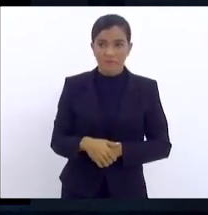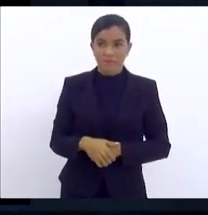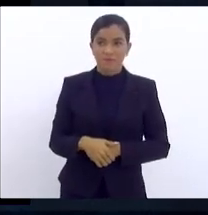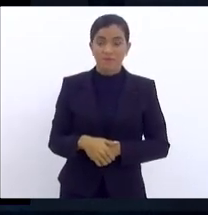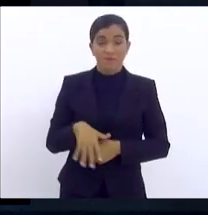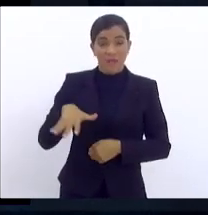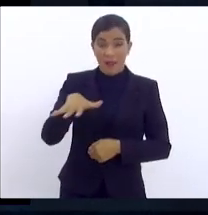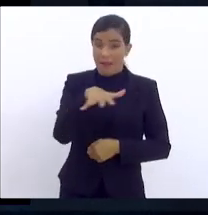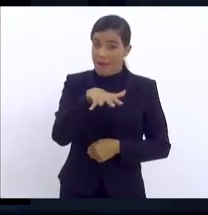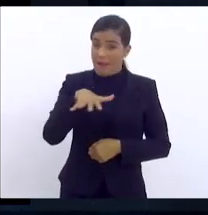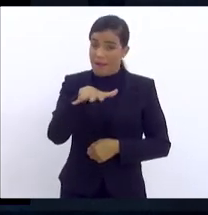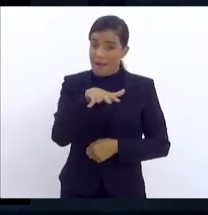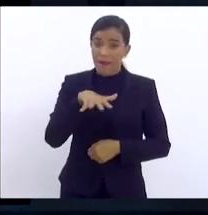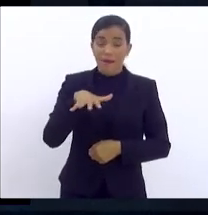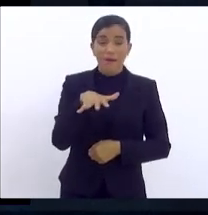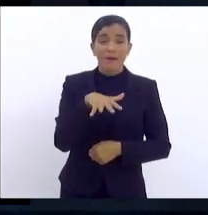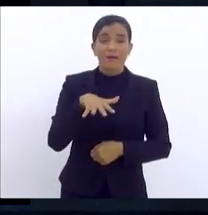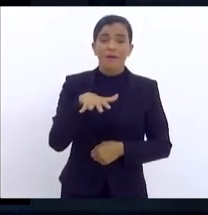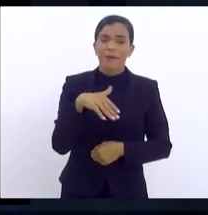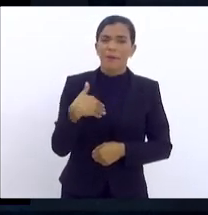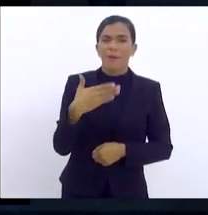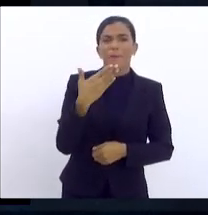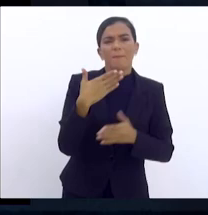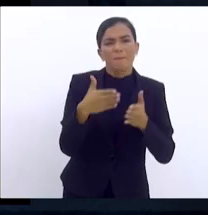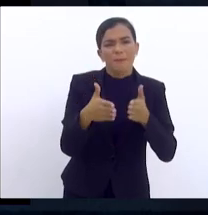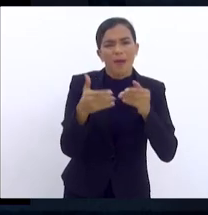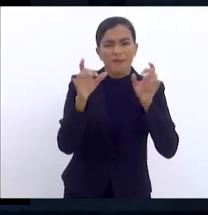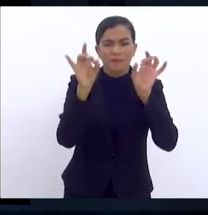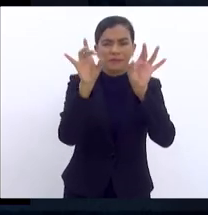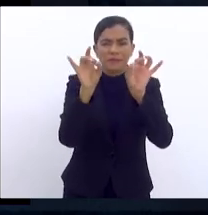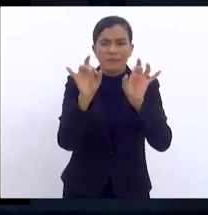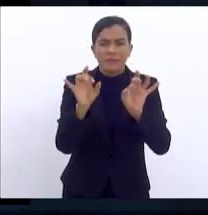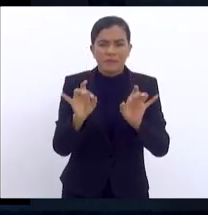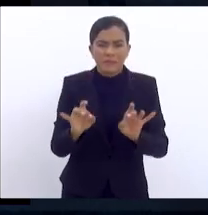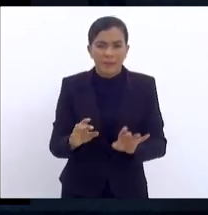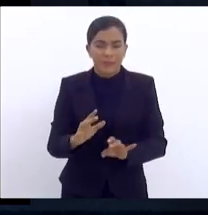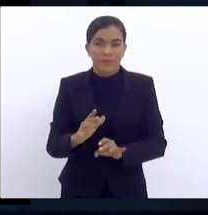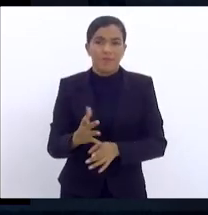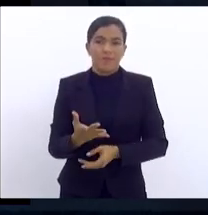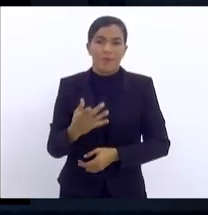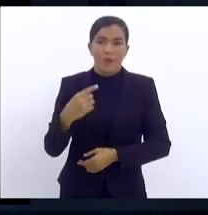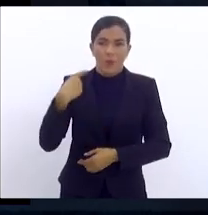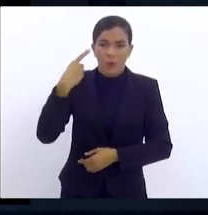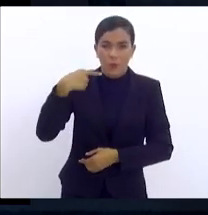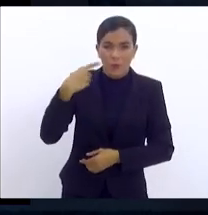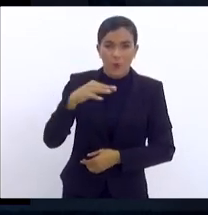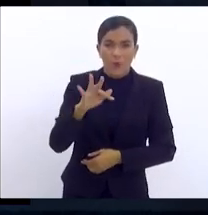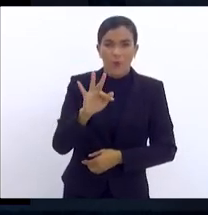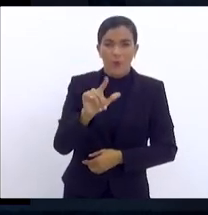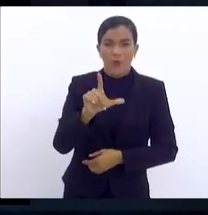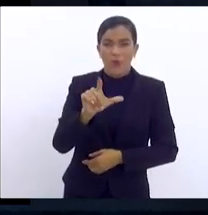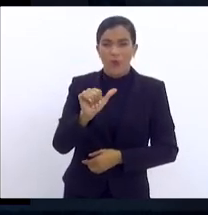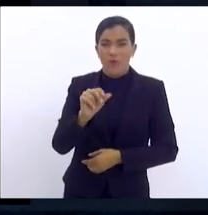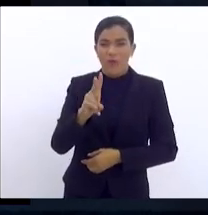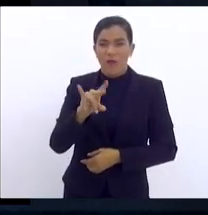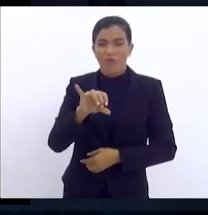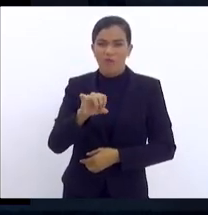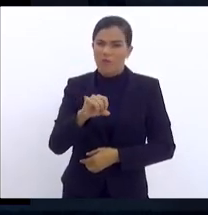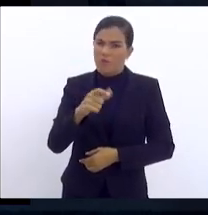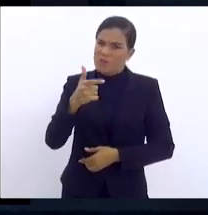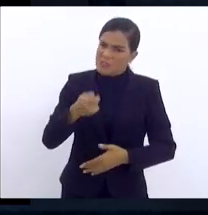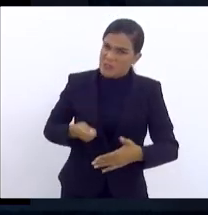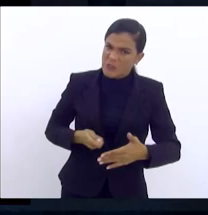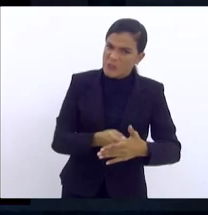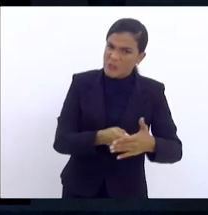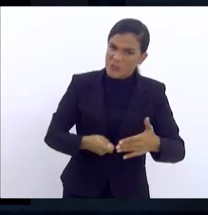aquela região aonde eu peço aqui de forma especial Doutor Flávio que possa estar batendo firme